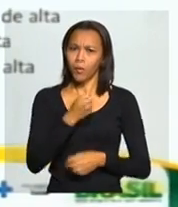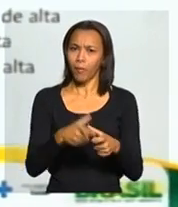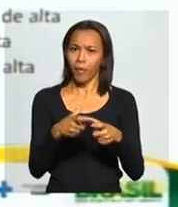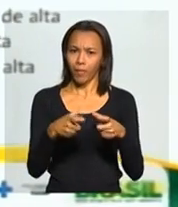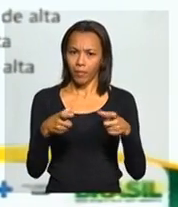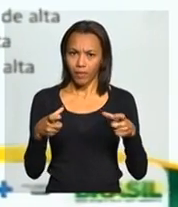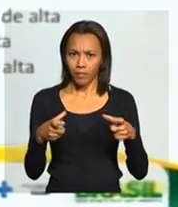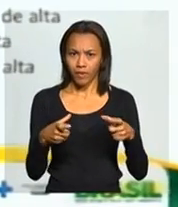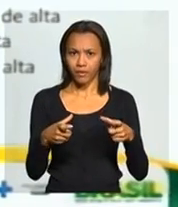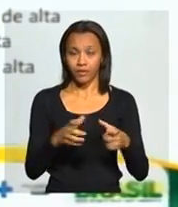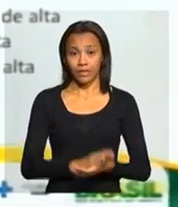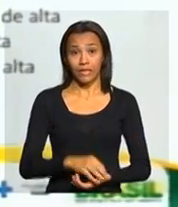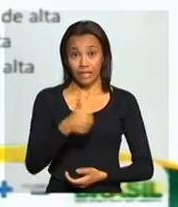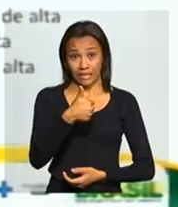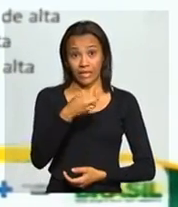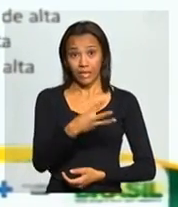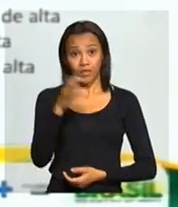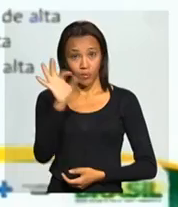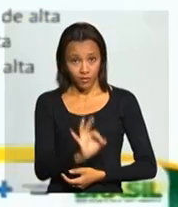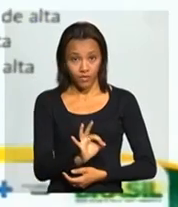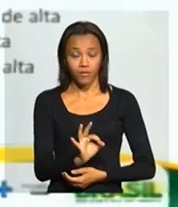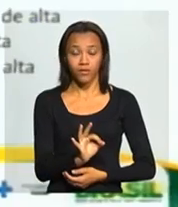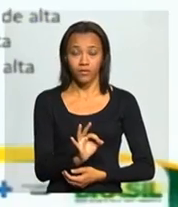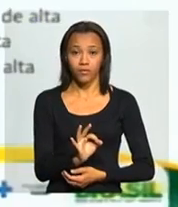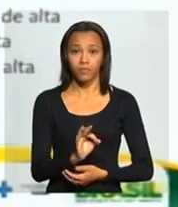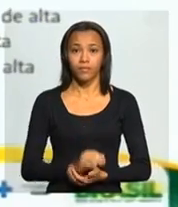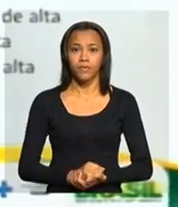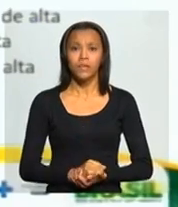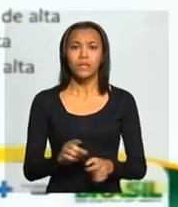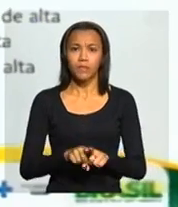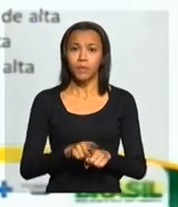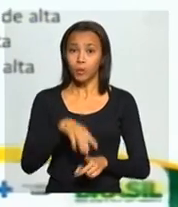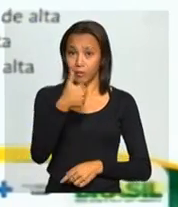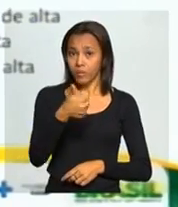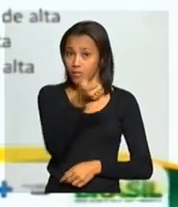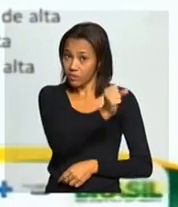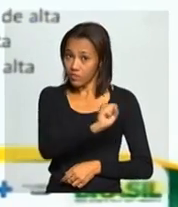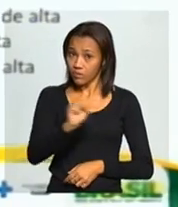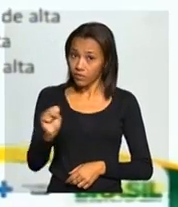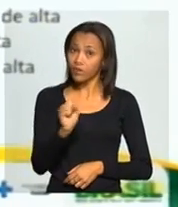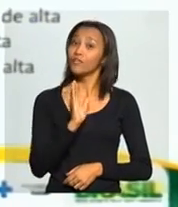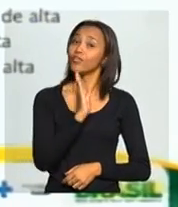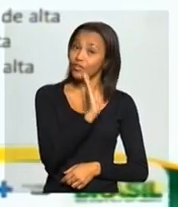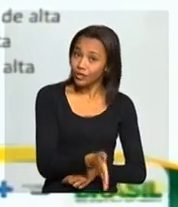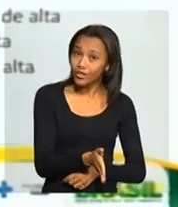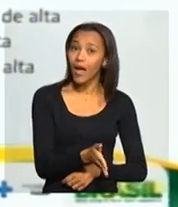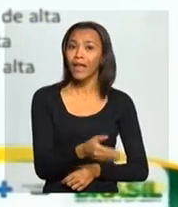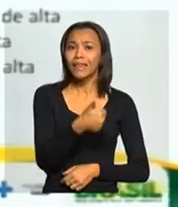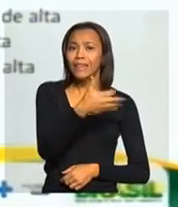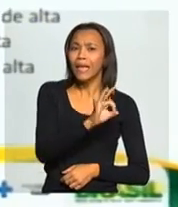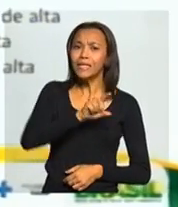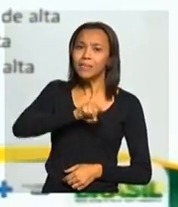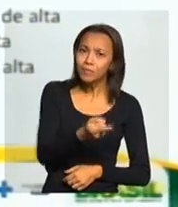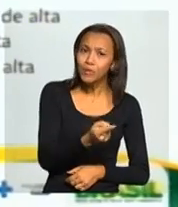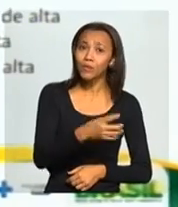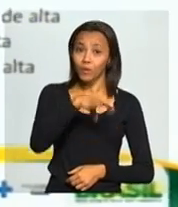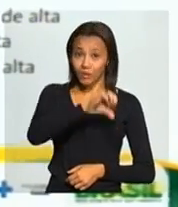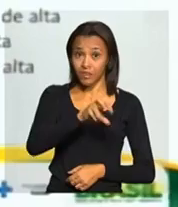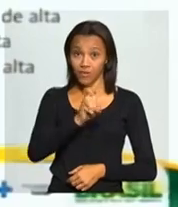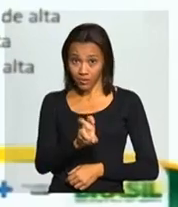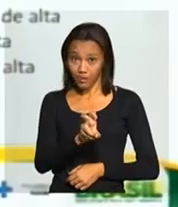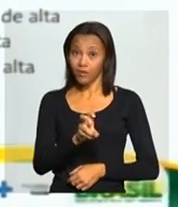de 13%. Considerando que no primeiro semestre nós fizemos 10.905,